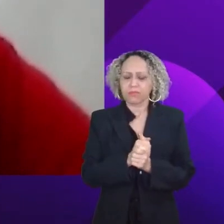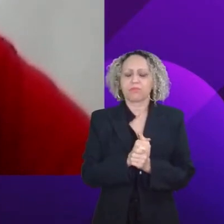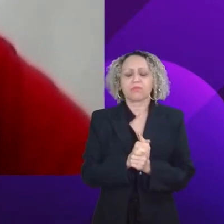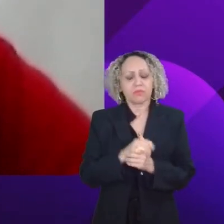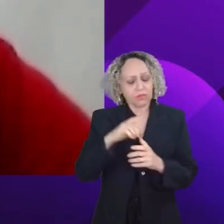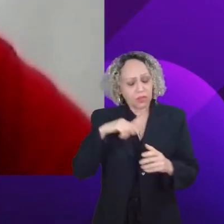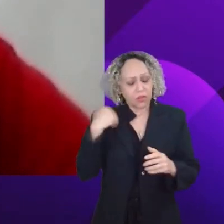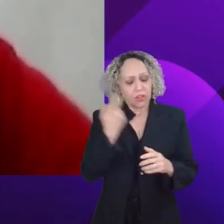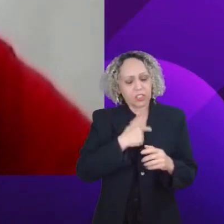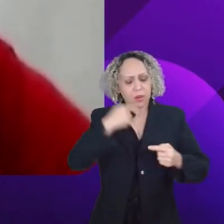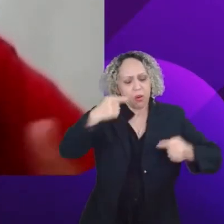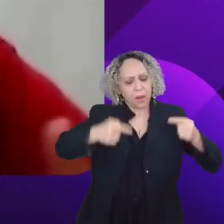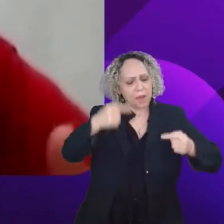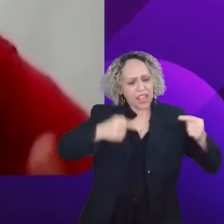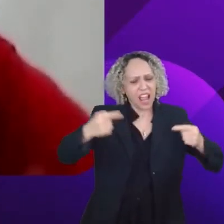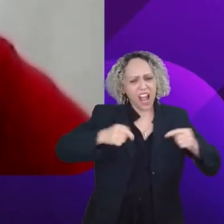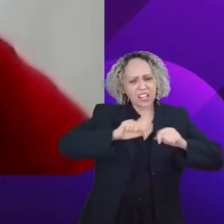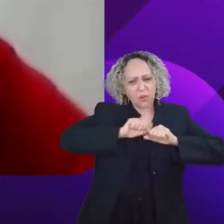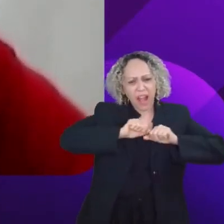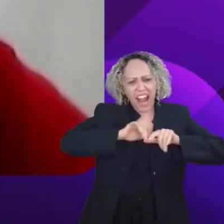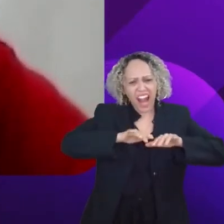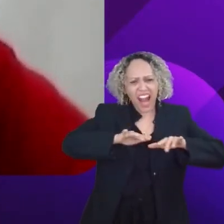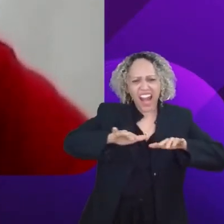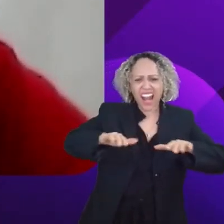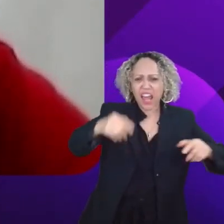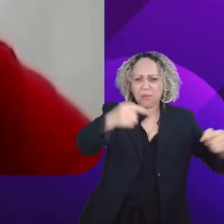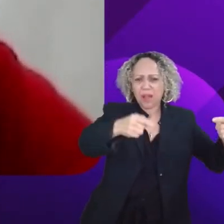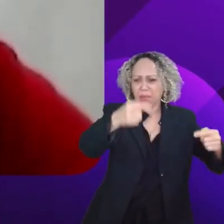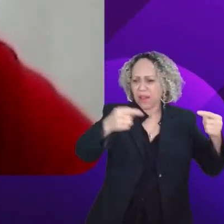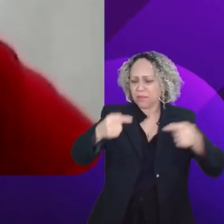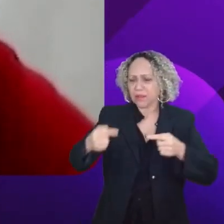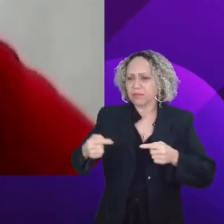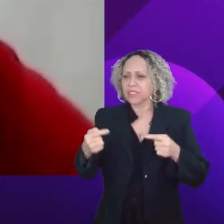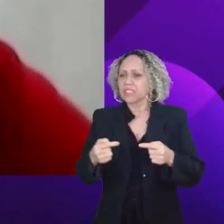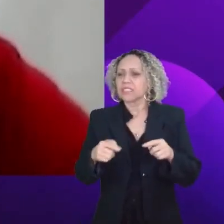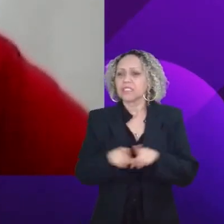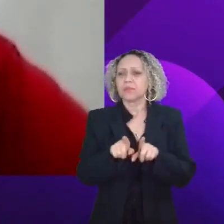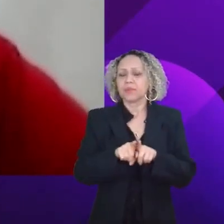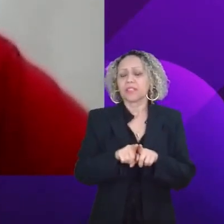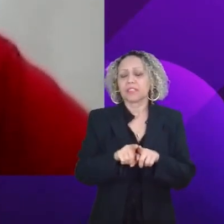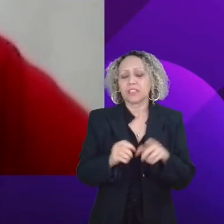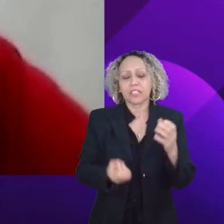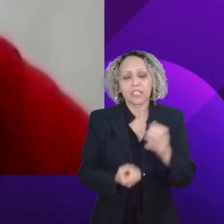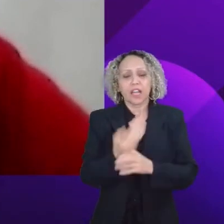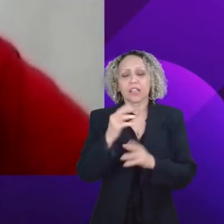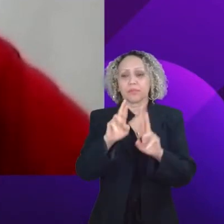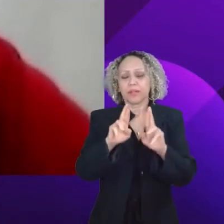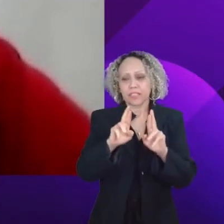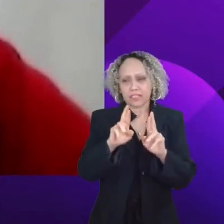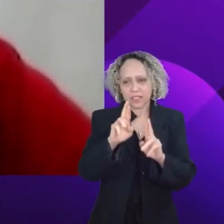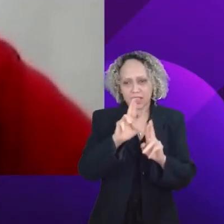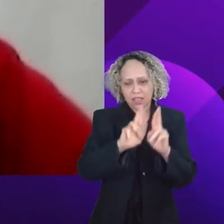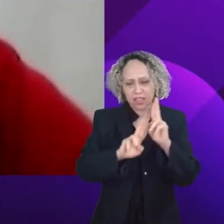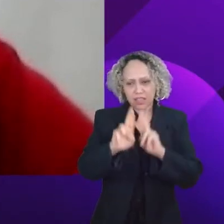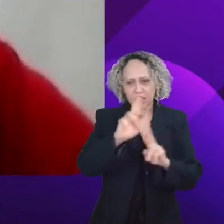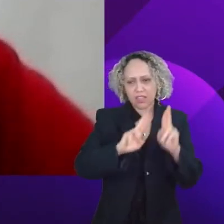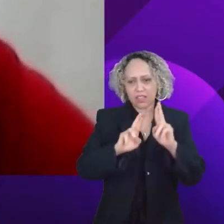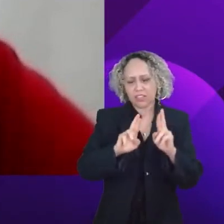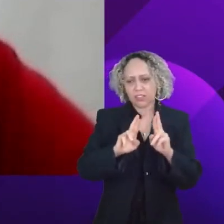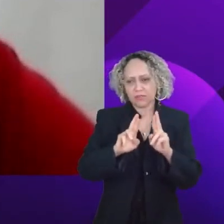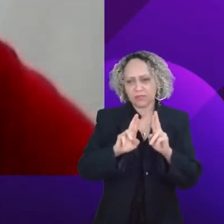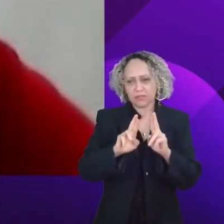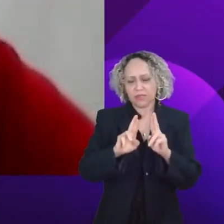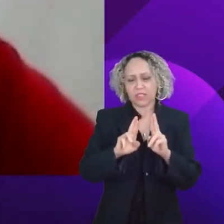ampliado mais esse debate, tem se criado mais apoio à rede de proteção às mulheres, mas a gente sabe ainda que ainda é